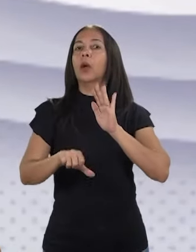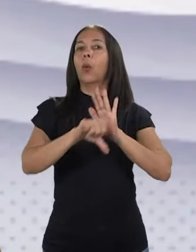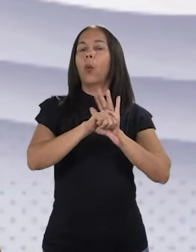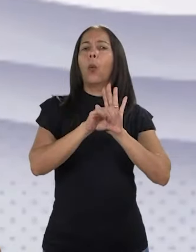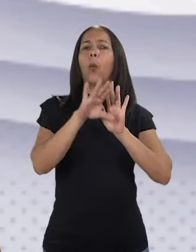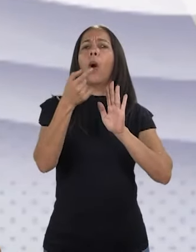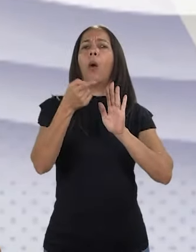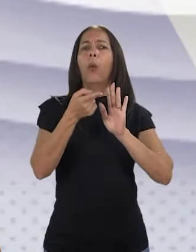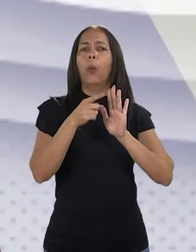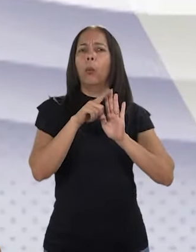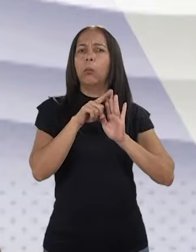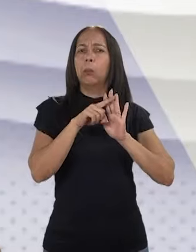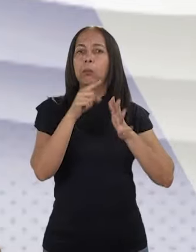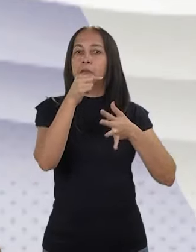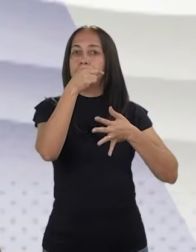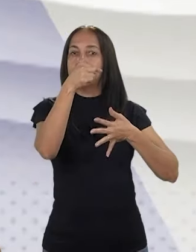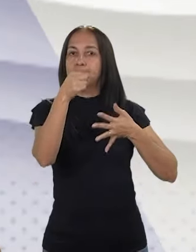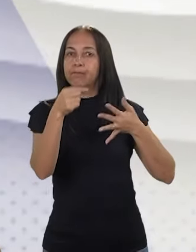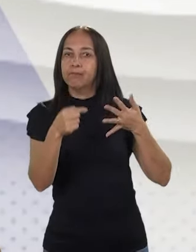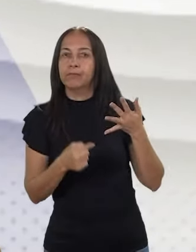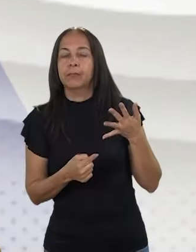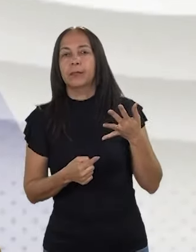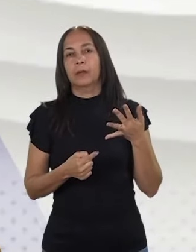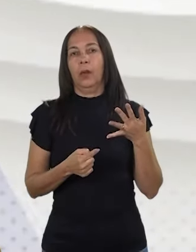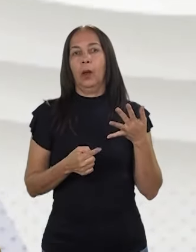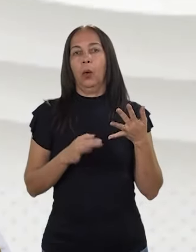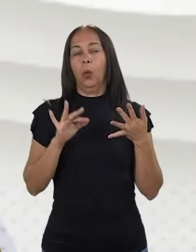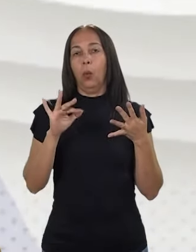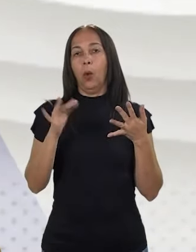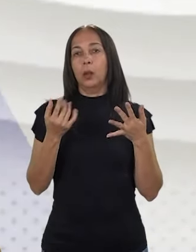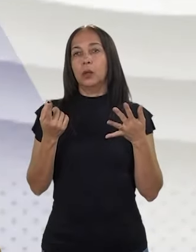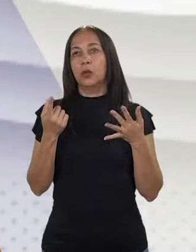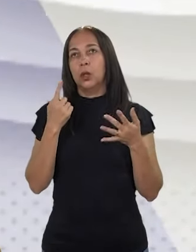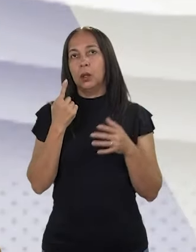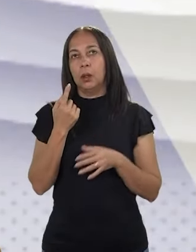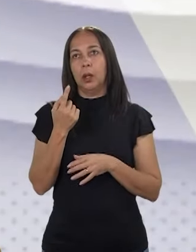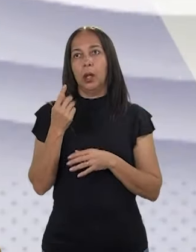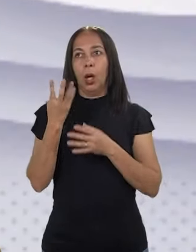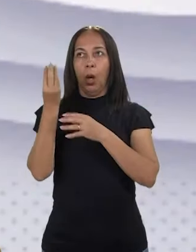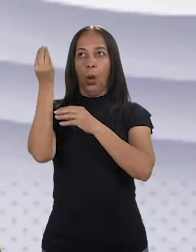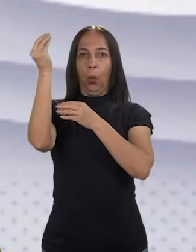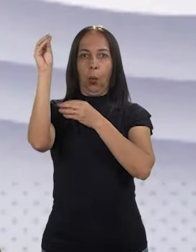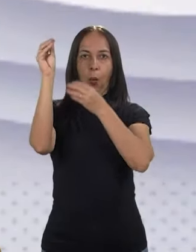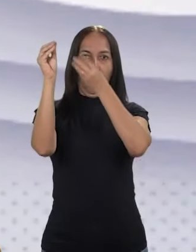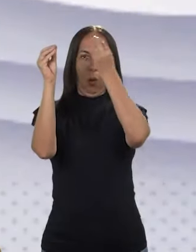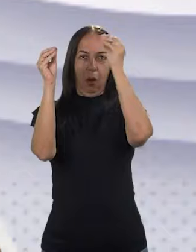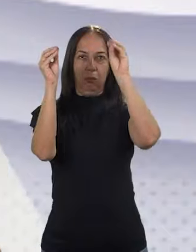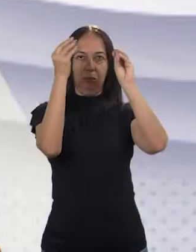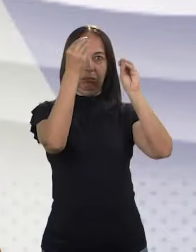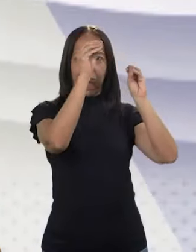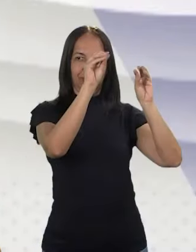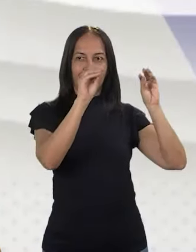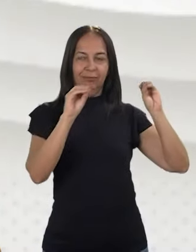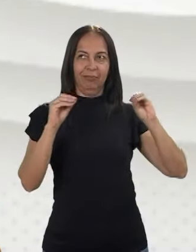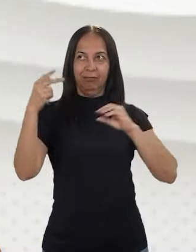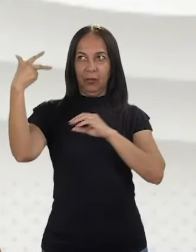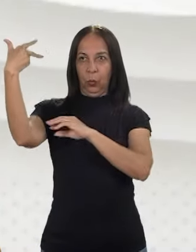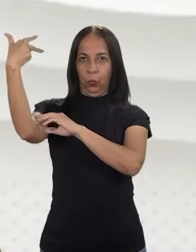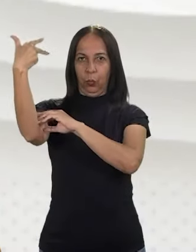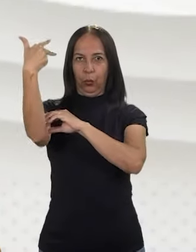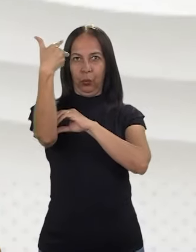criminalidade Quais foram os pontos né E aí a partir do momento em que a gente Coloca esse reconhecimento facial dentro desses relógios a gente tá